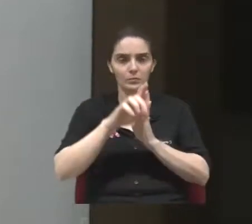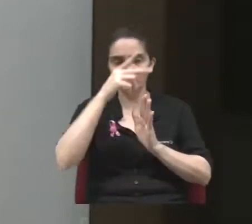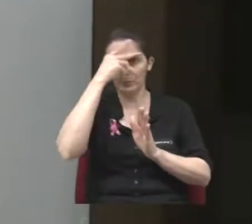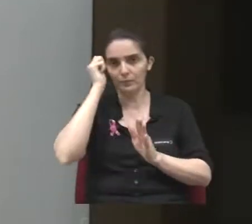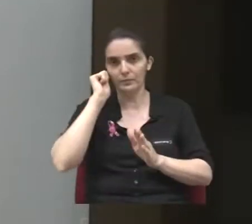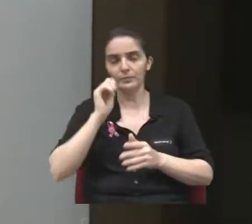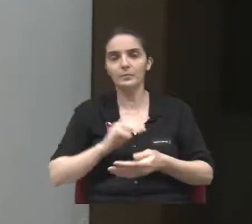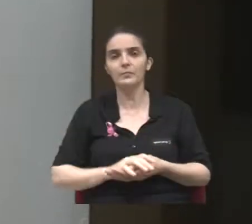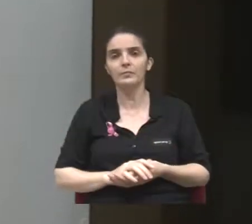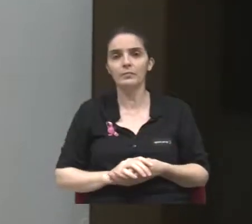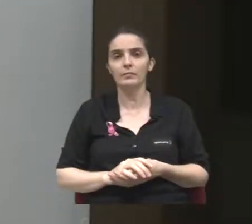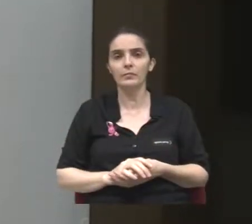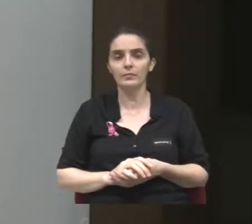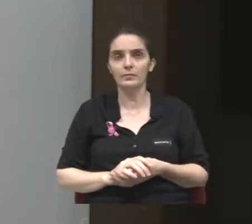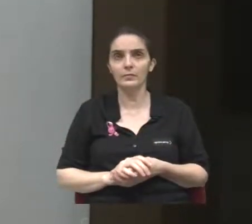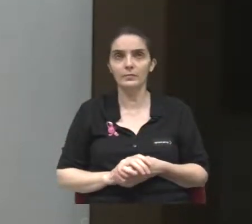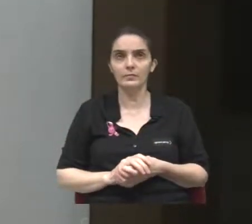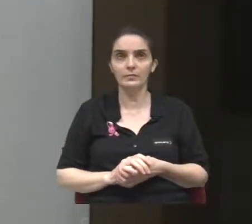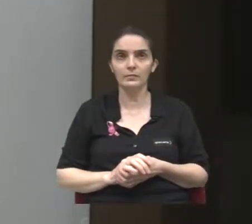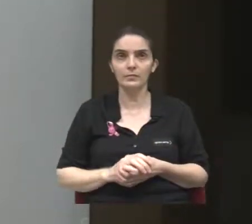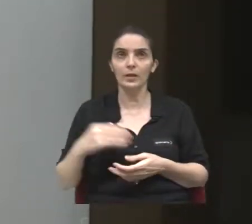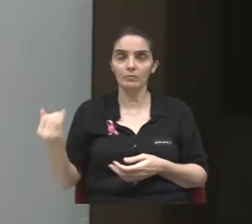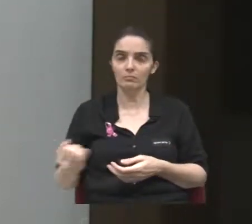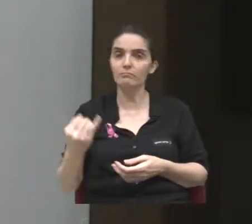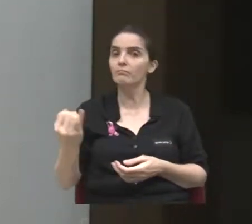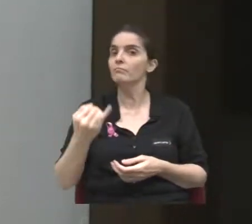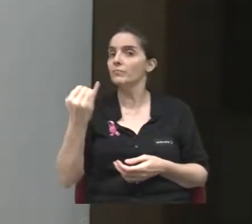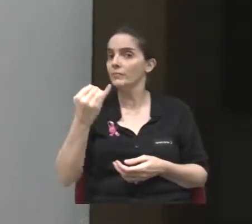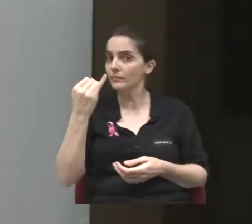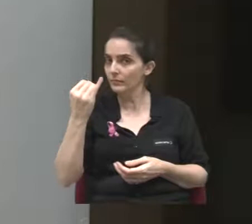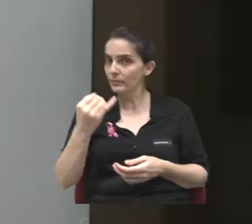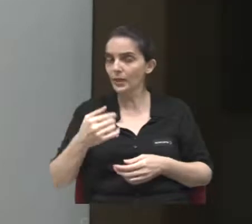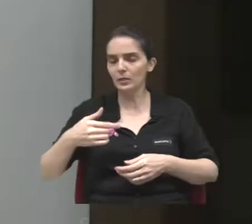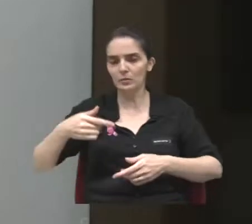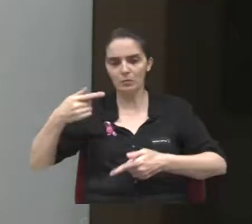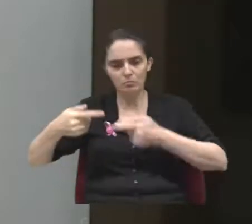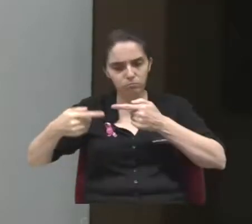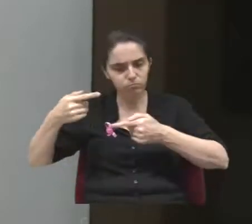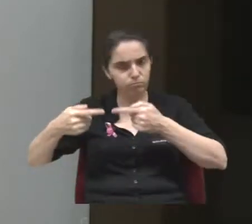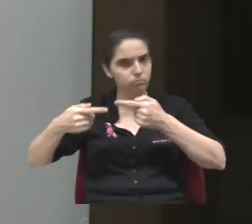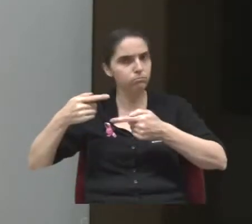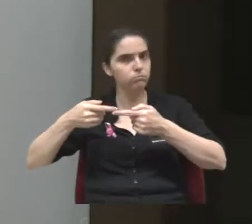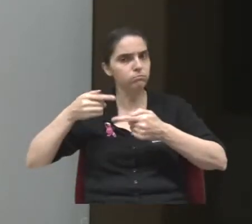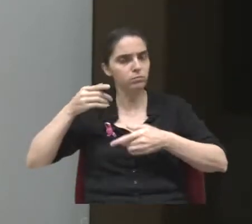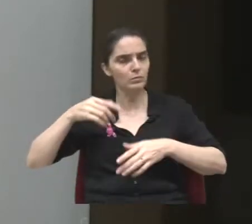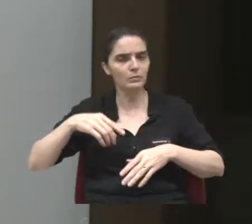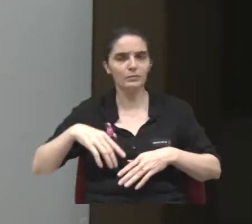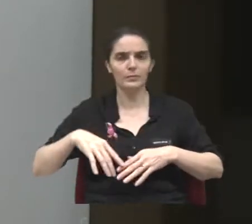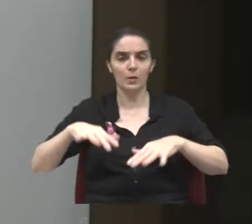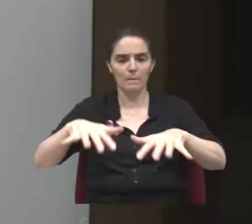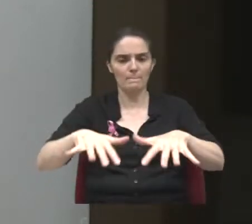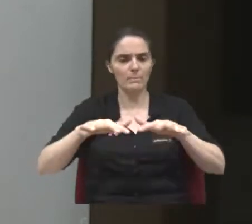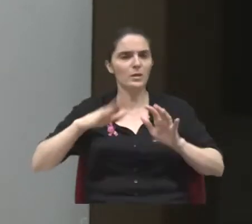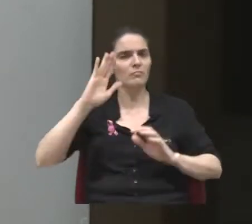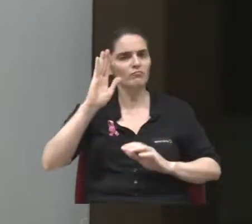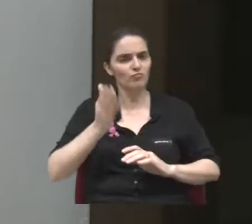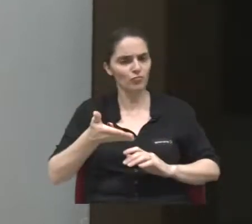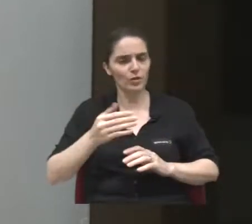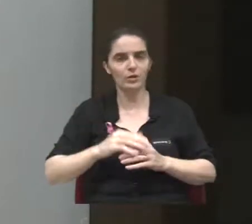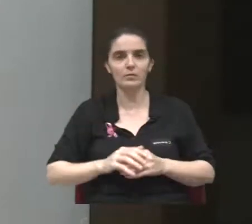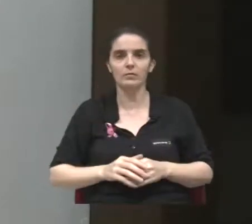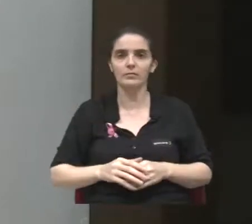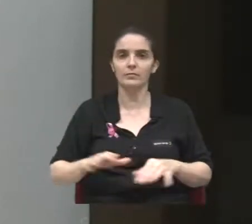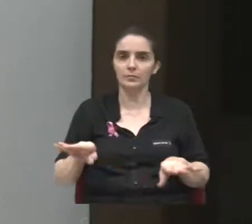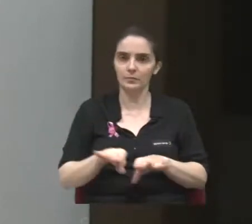extremamente importante, extremamente debatido aqui. E aqui levanto para cumprimentar a